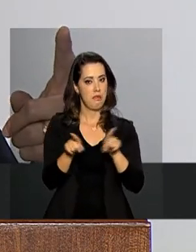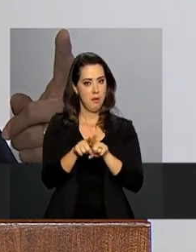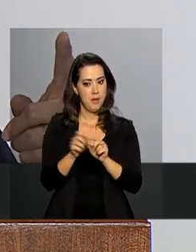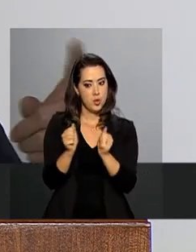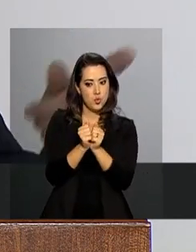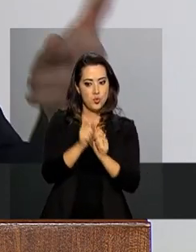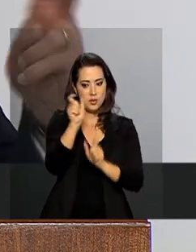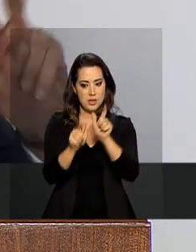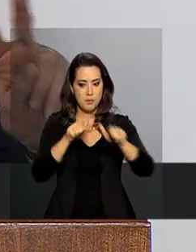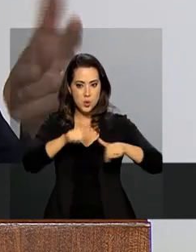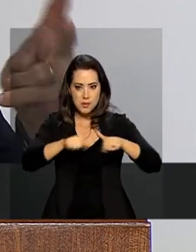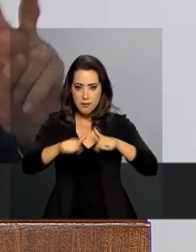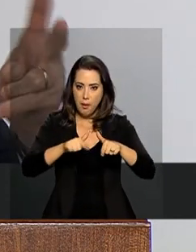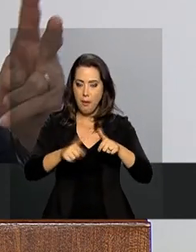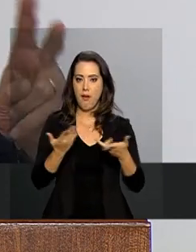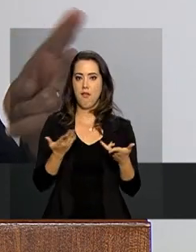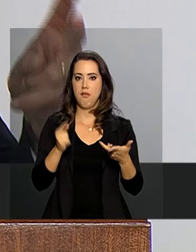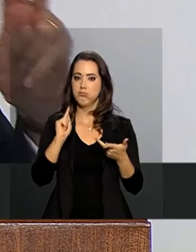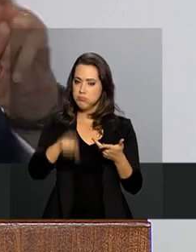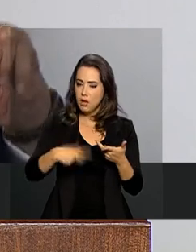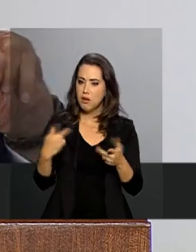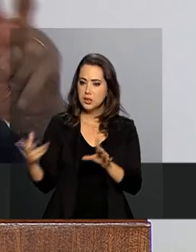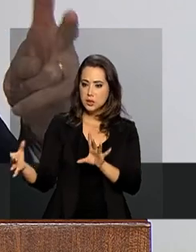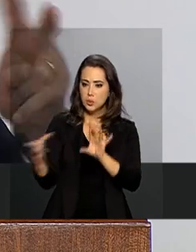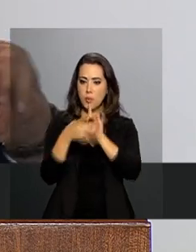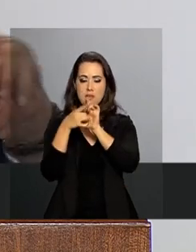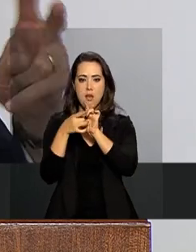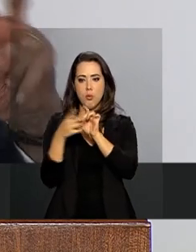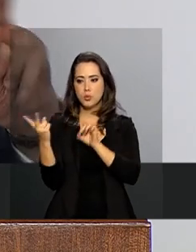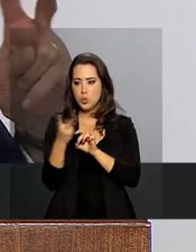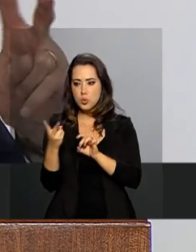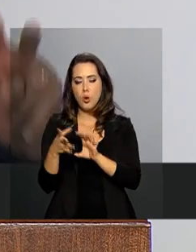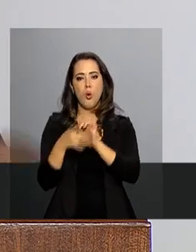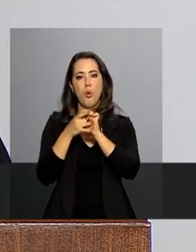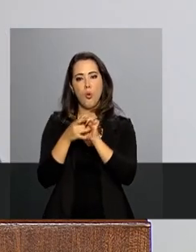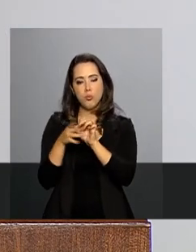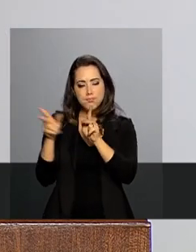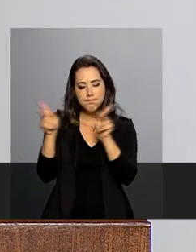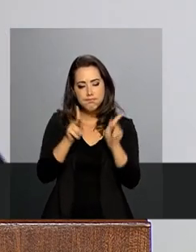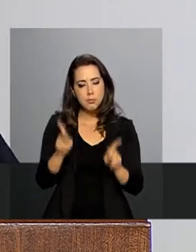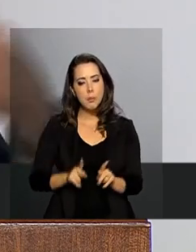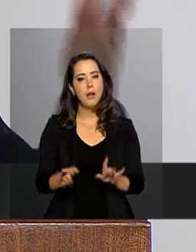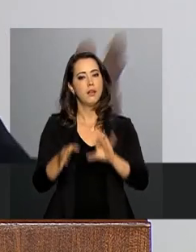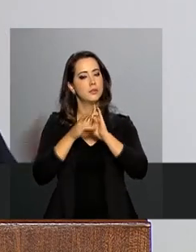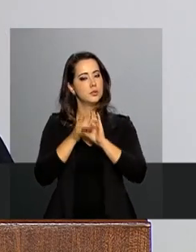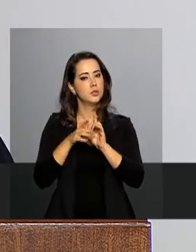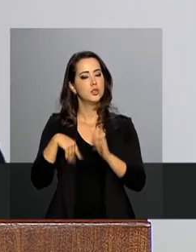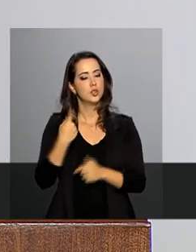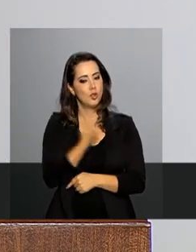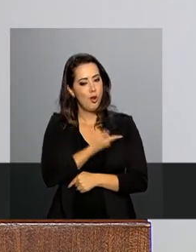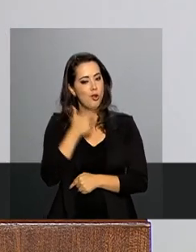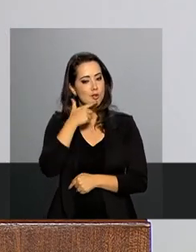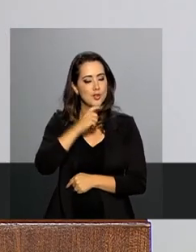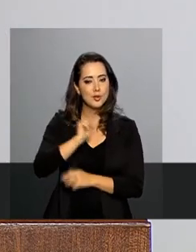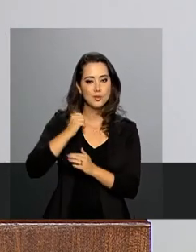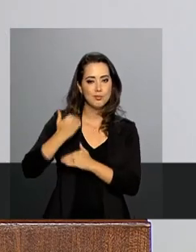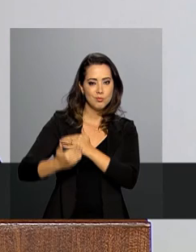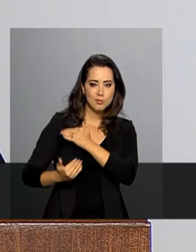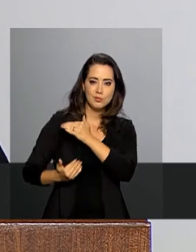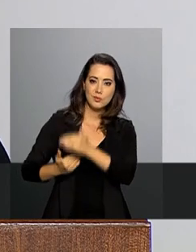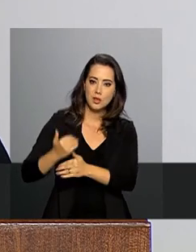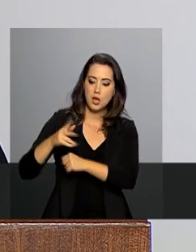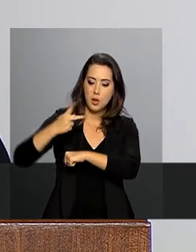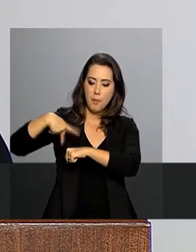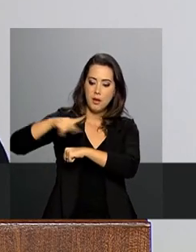trabalhadores desta conjunto conjunção pacificada desta relação que nós conseguimos o tempo